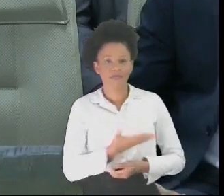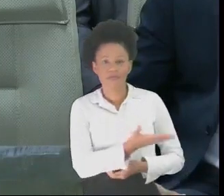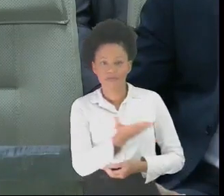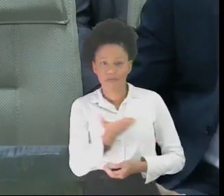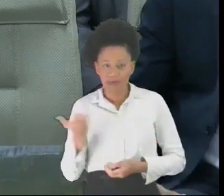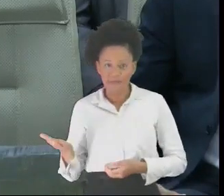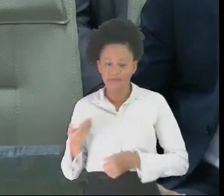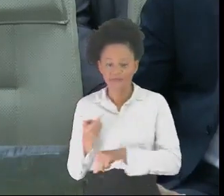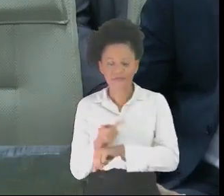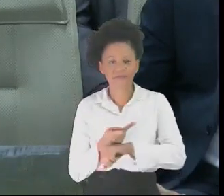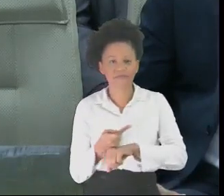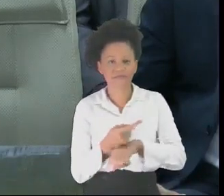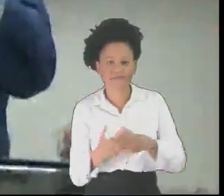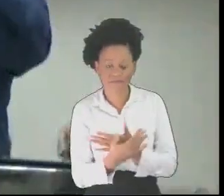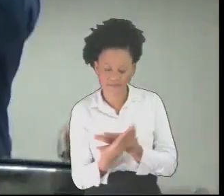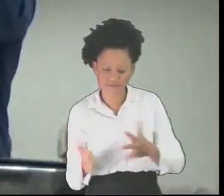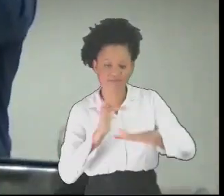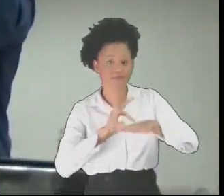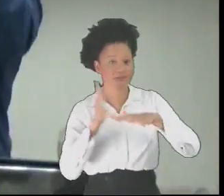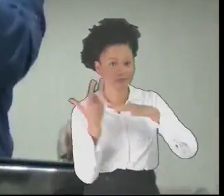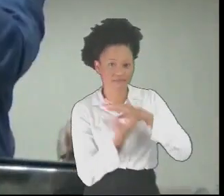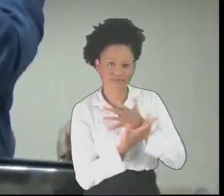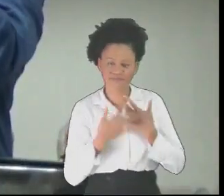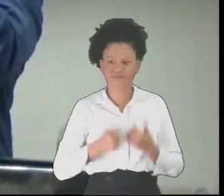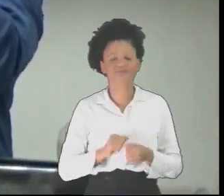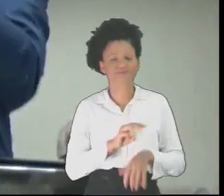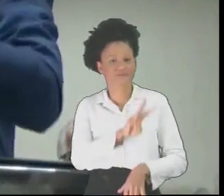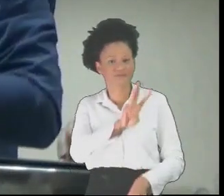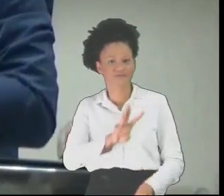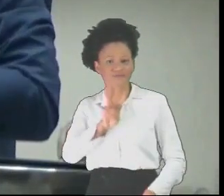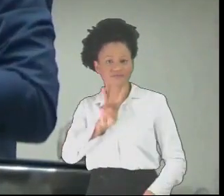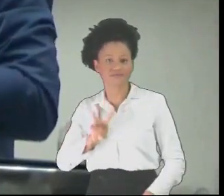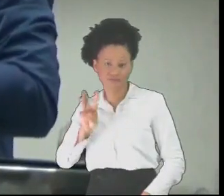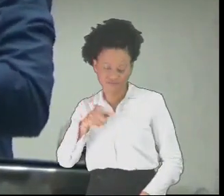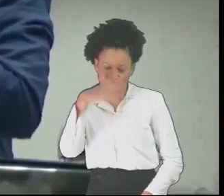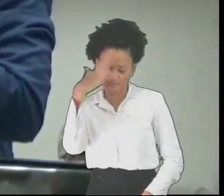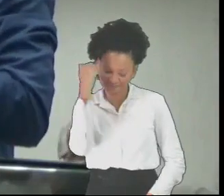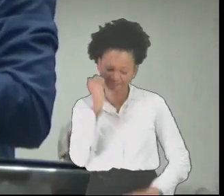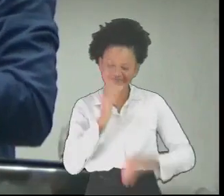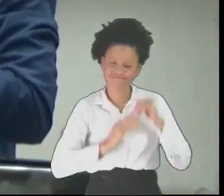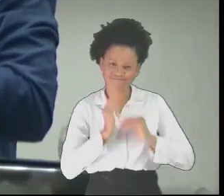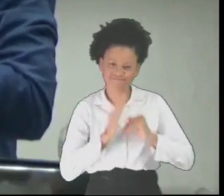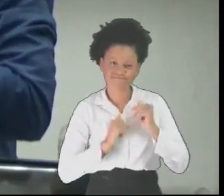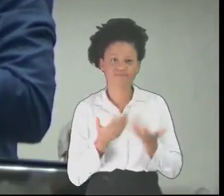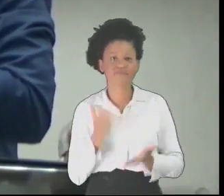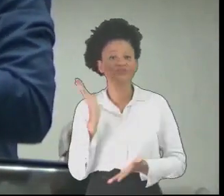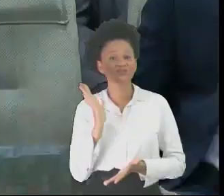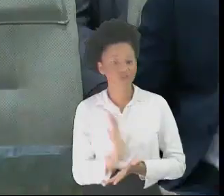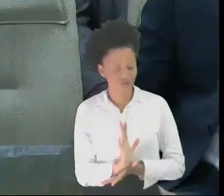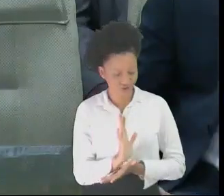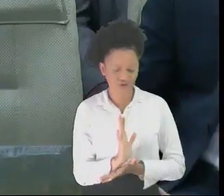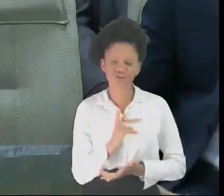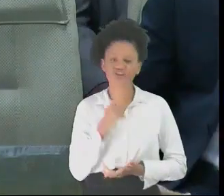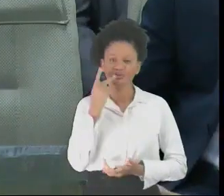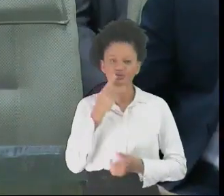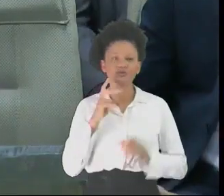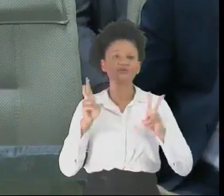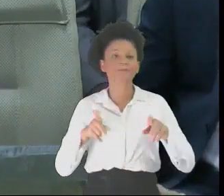vocês procurem nas redes sociais, ou nos sites, como vocês entendem bem, vocês vão ver que já estão falando